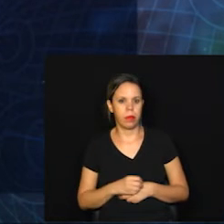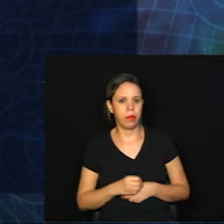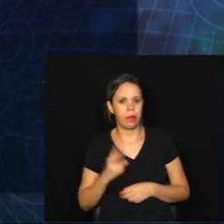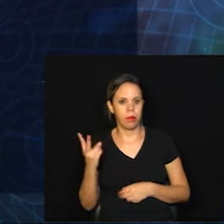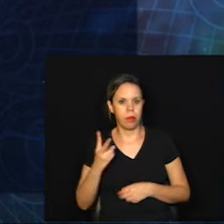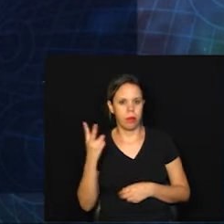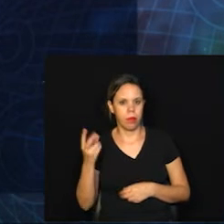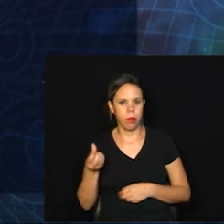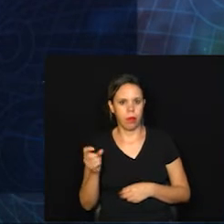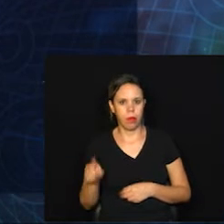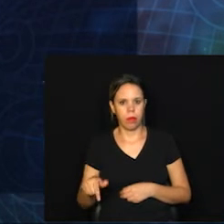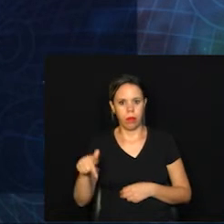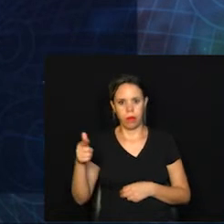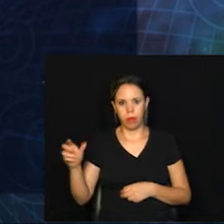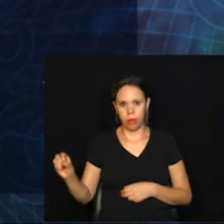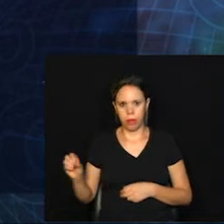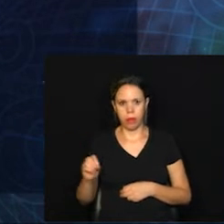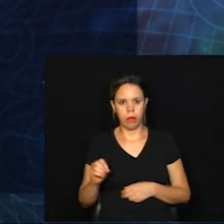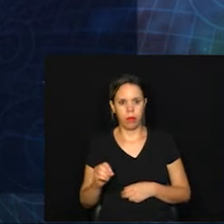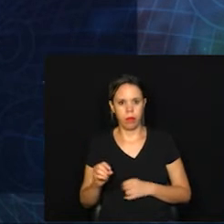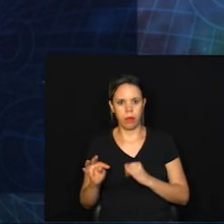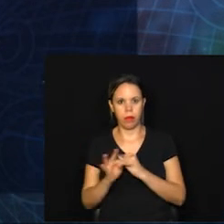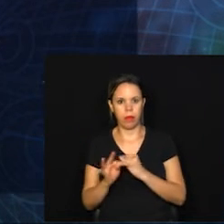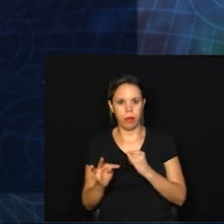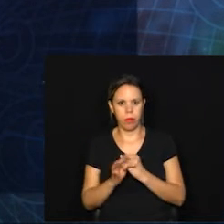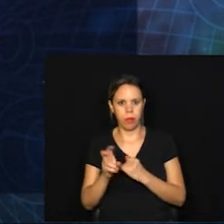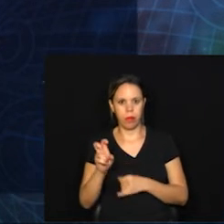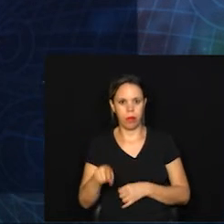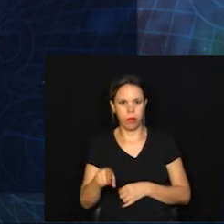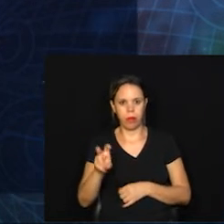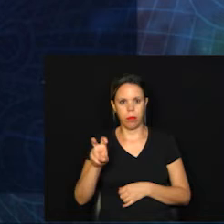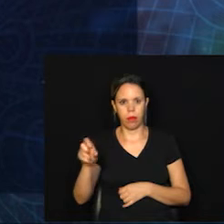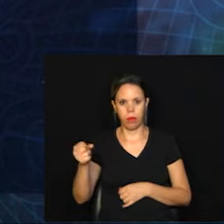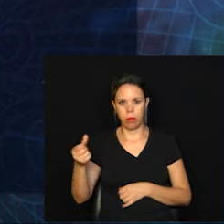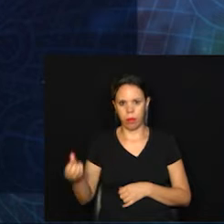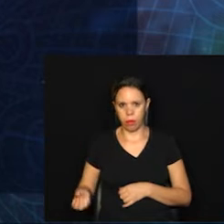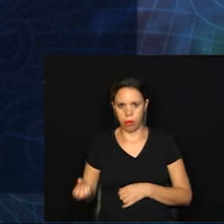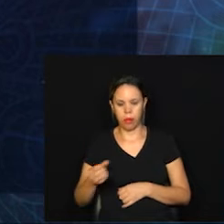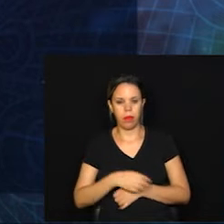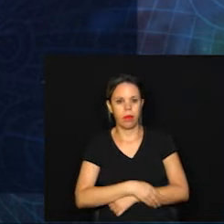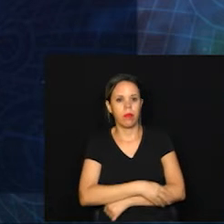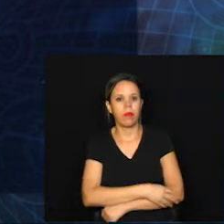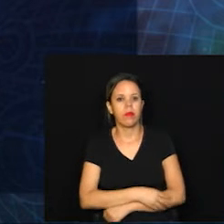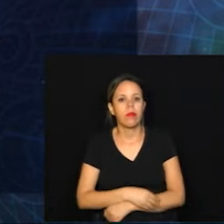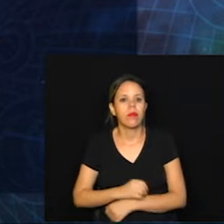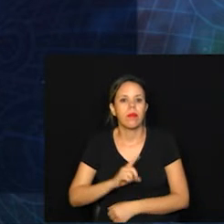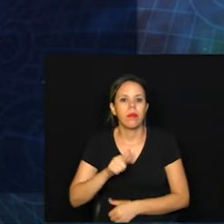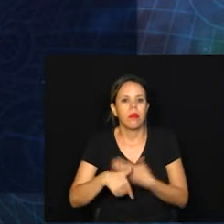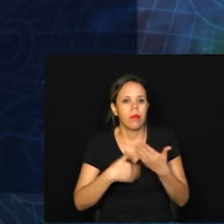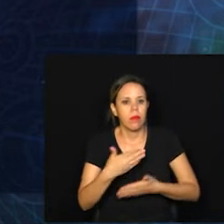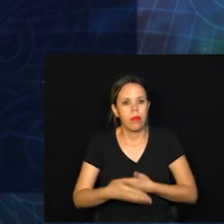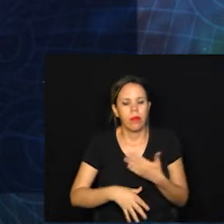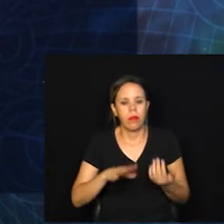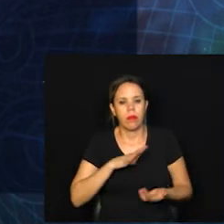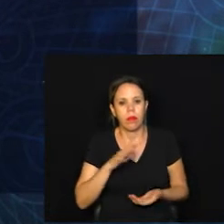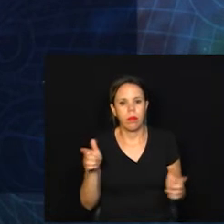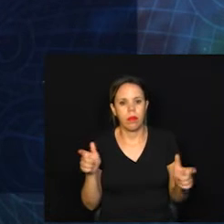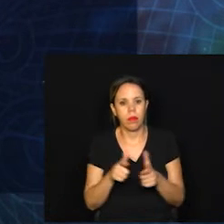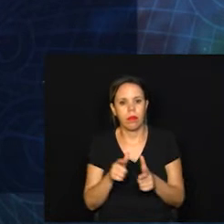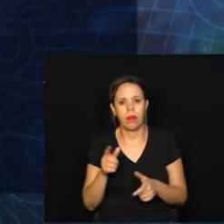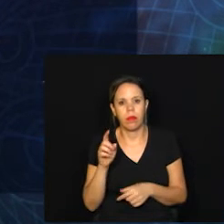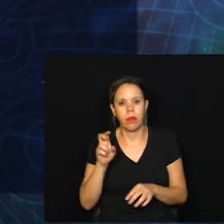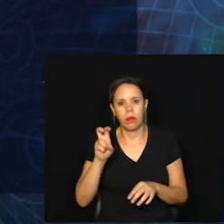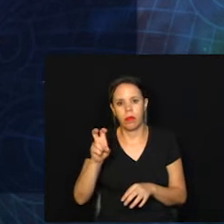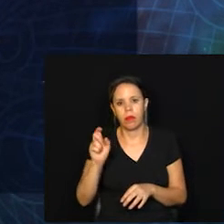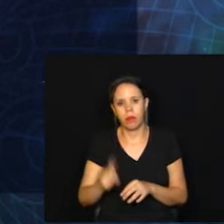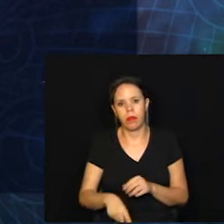6.940, Valinhos, 6.710, Itatiba, 5.586. Na sequência, cidades com menos de 5